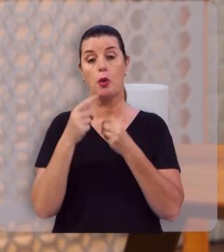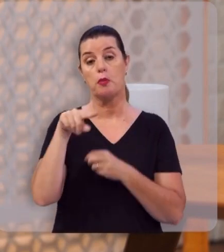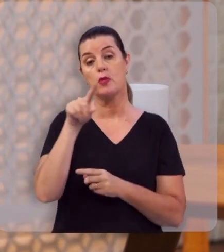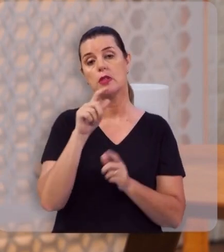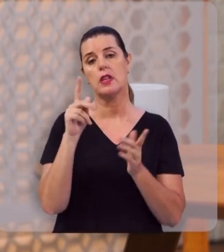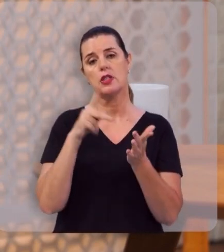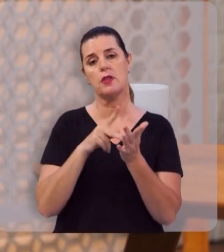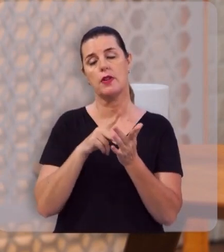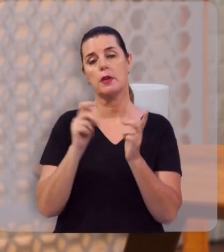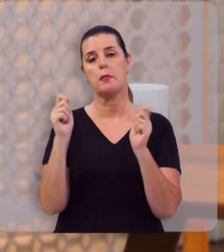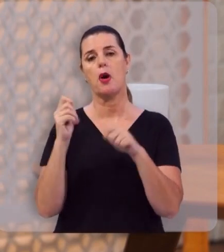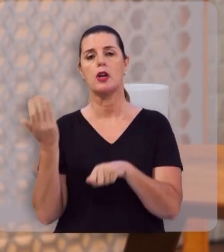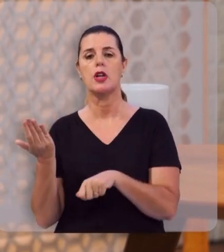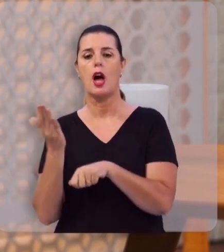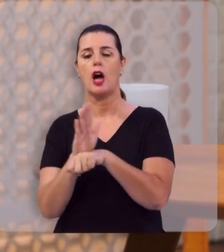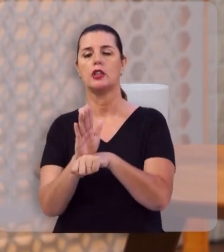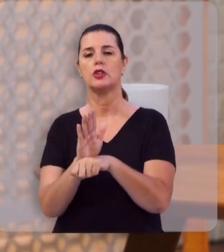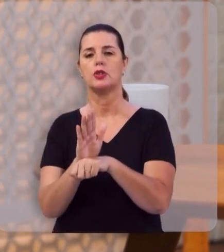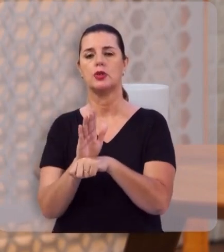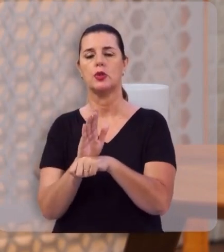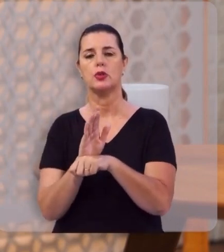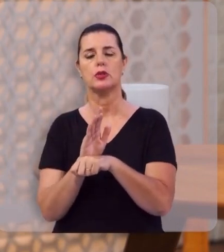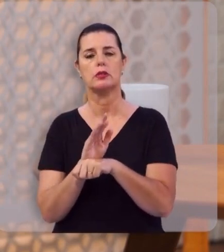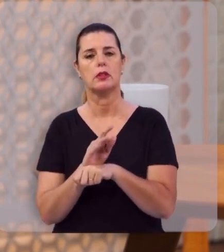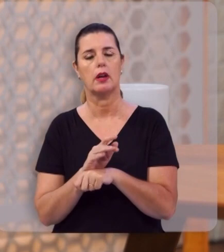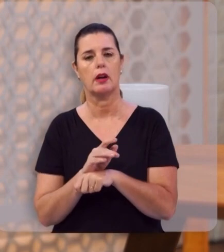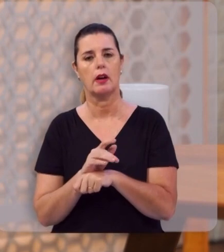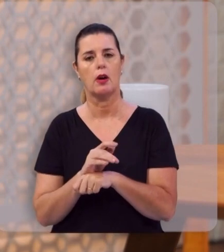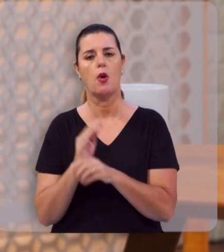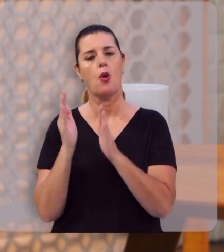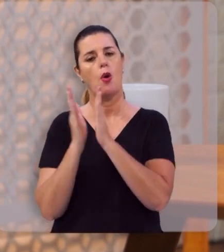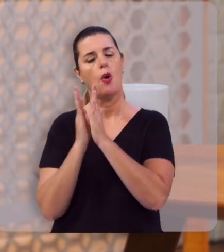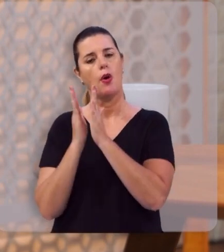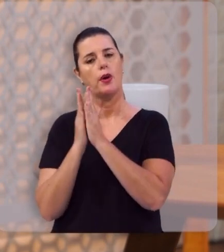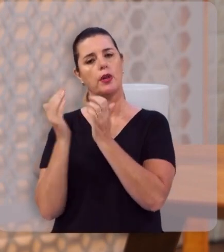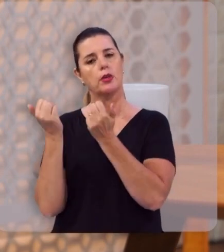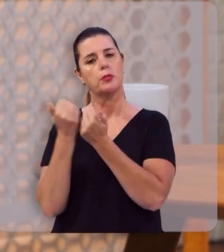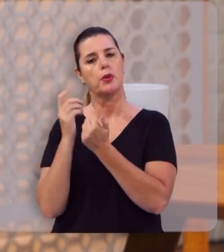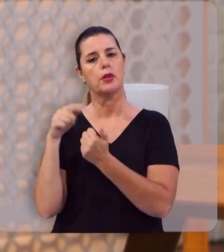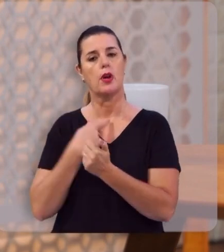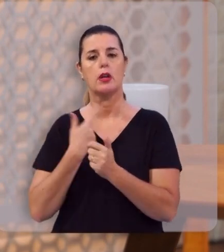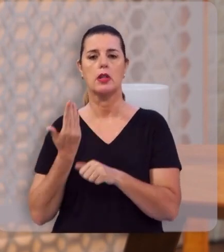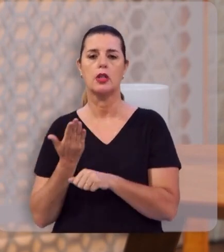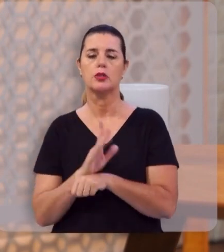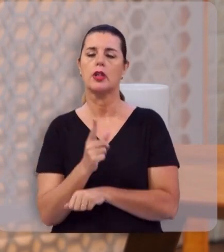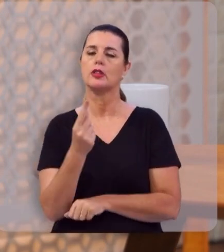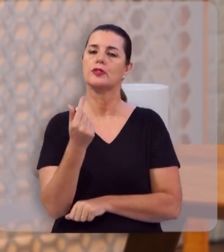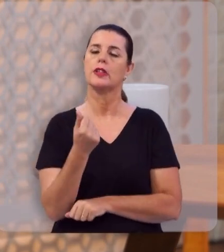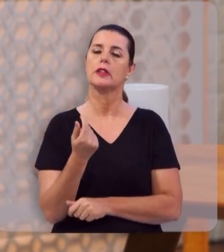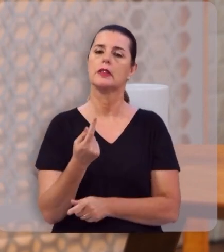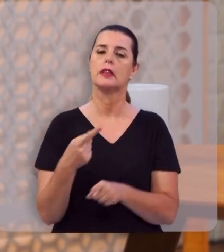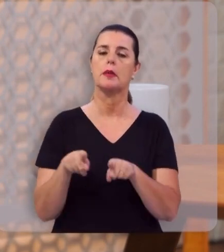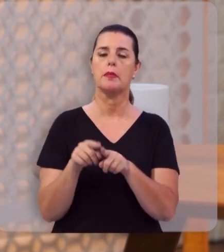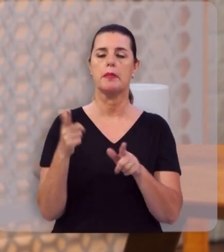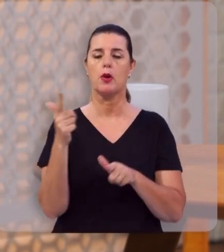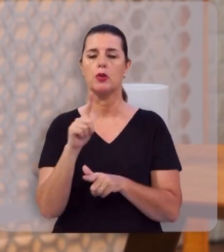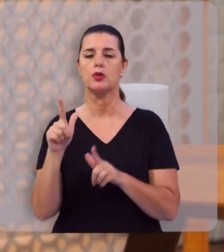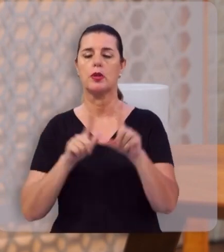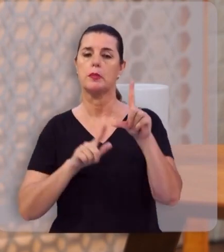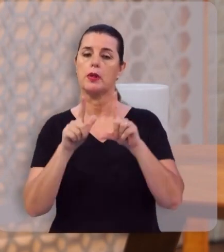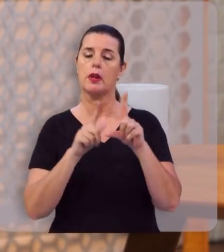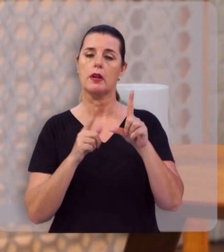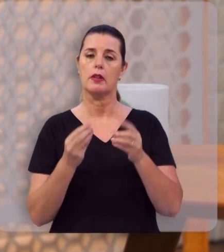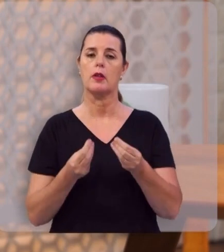você efetivamente pode nos auxiliar, nos ajudar, orando por nós e contribuindo para manter esse programa que